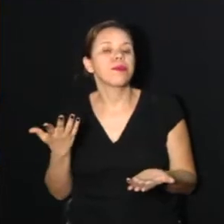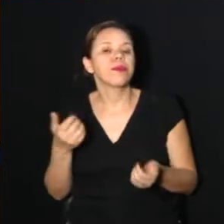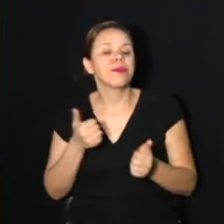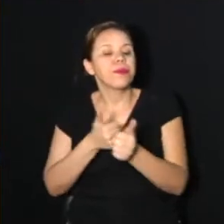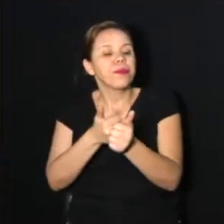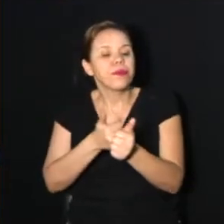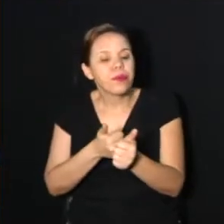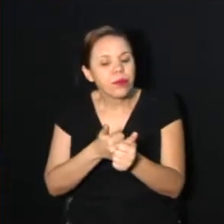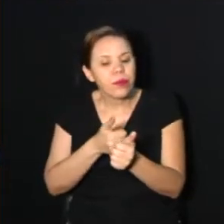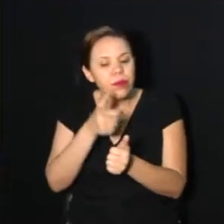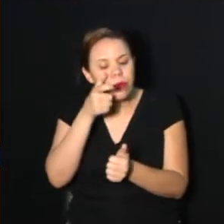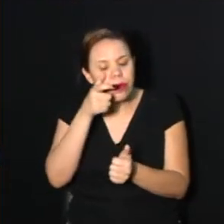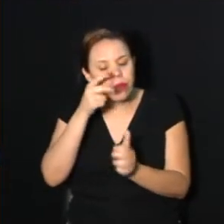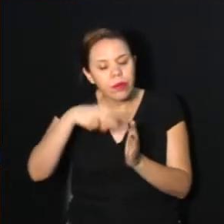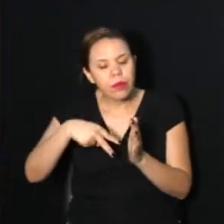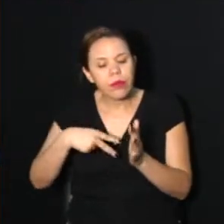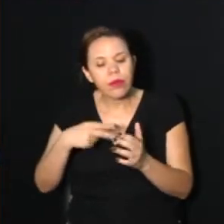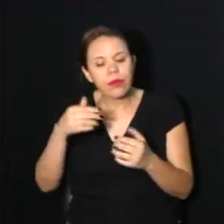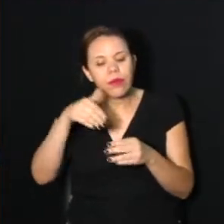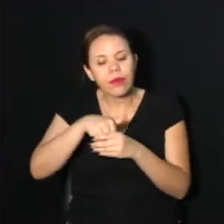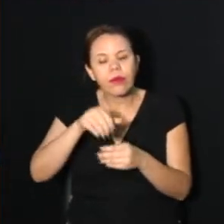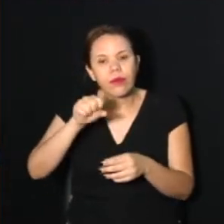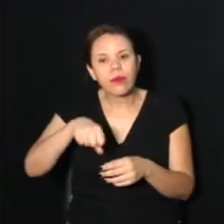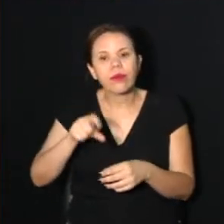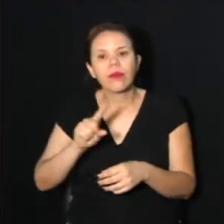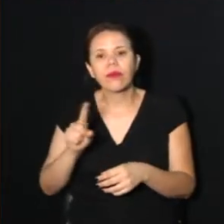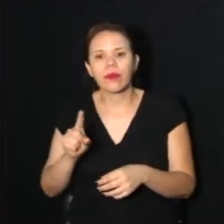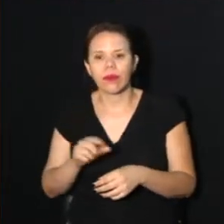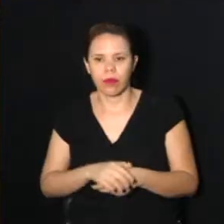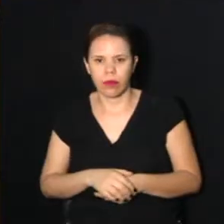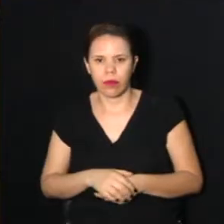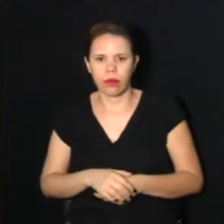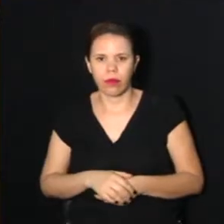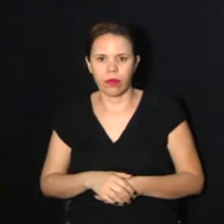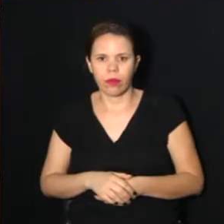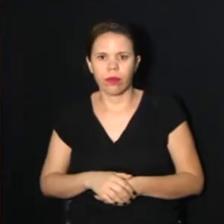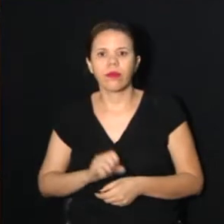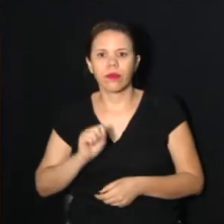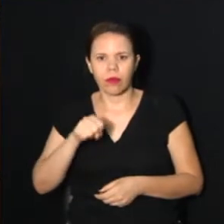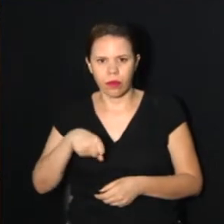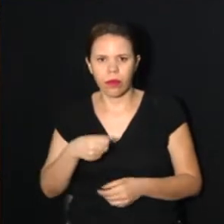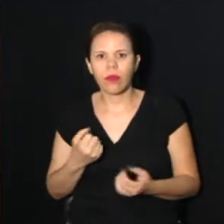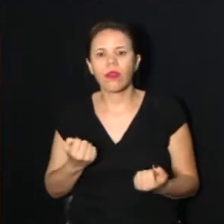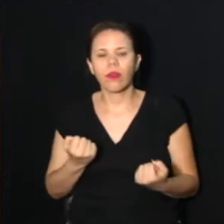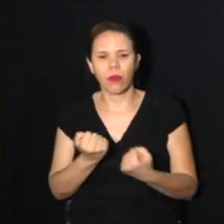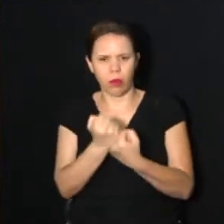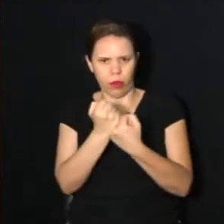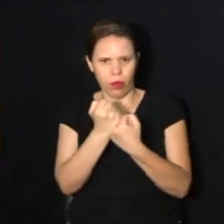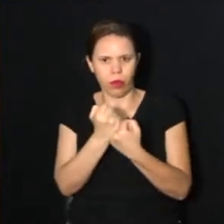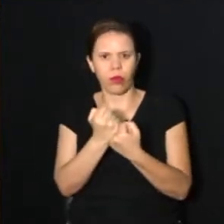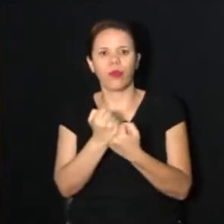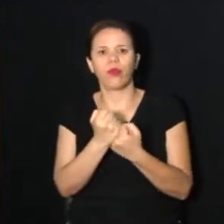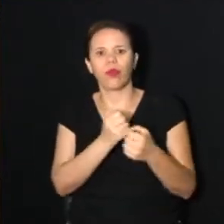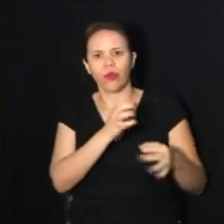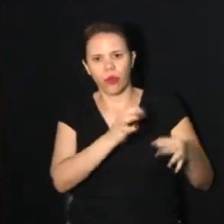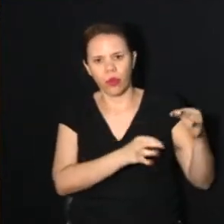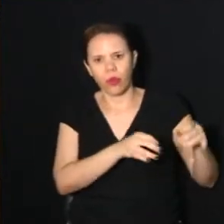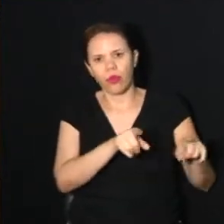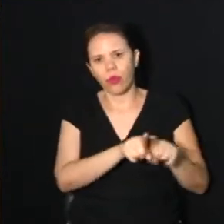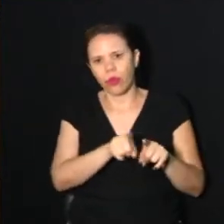Acompanhando, e em razão disso, o senhor acompanha o parecer? Eu gostaria de pedir vista, presidente. Exatamente. Acompanhei a procuradoria e optei pela